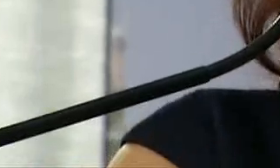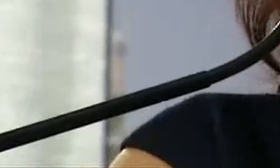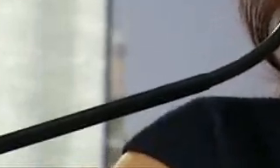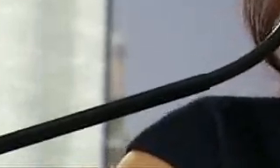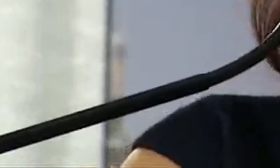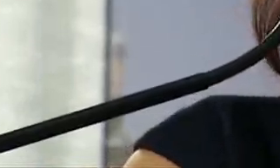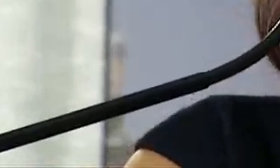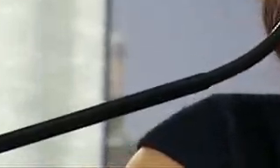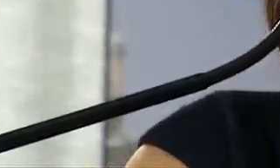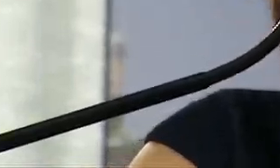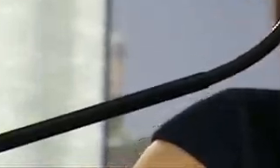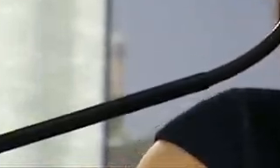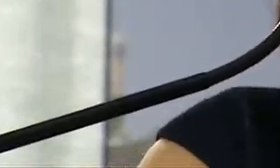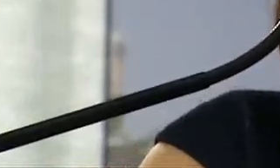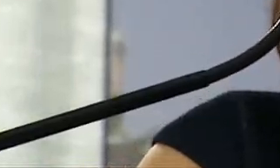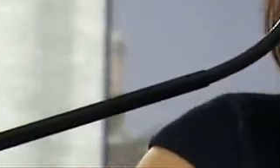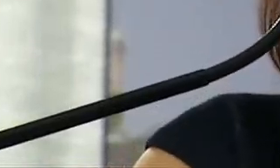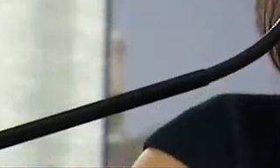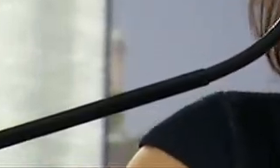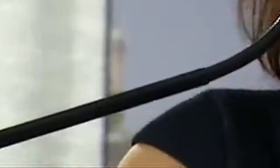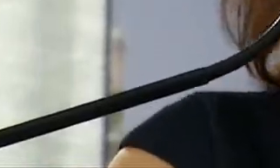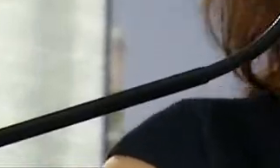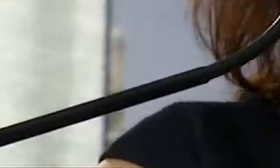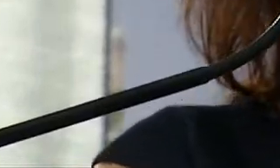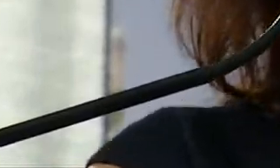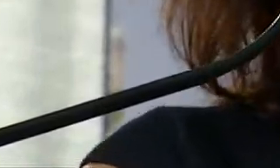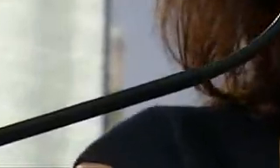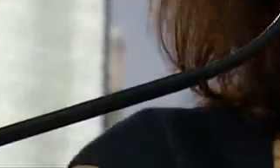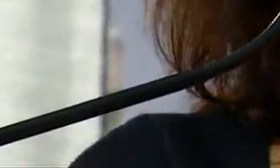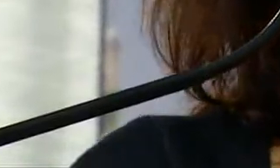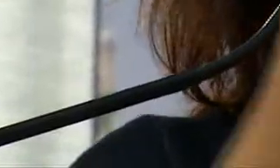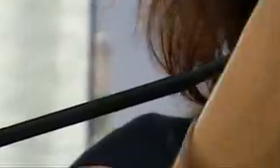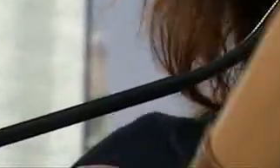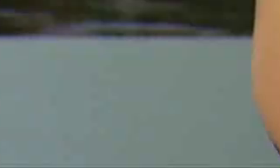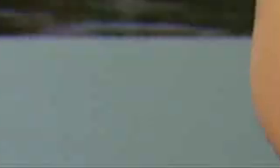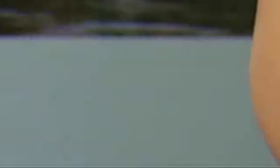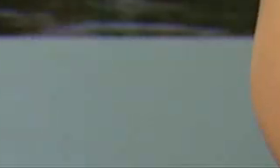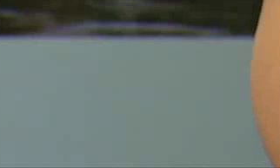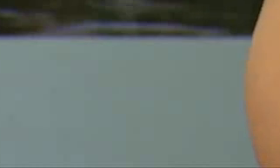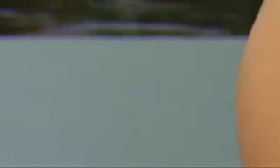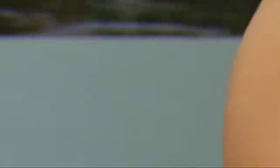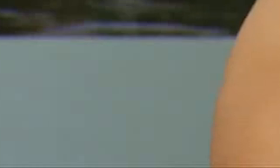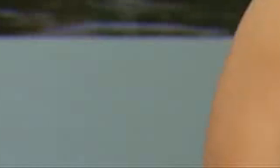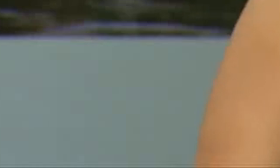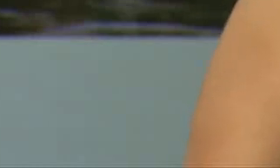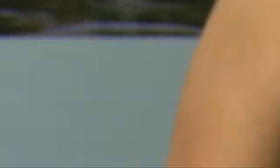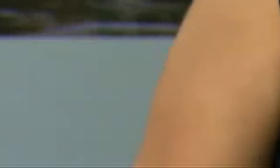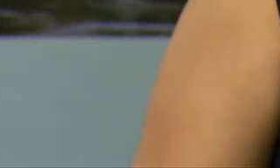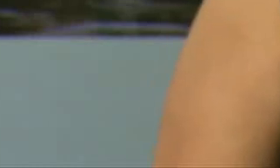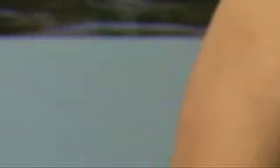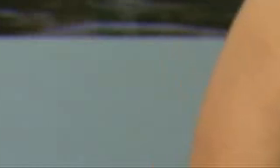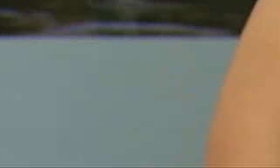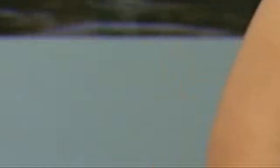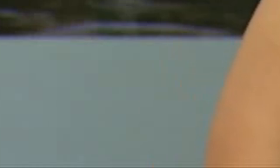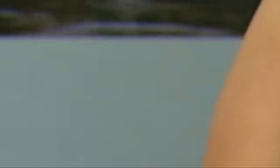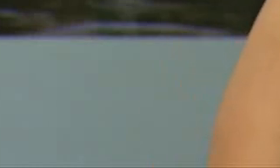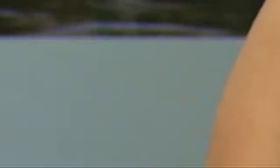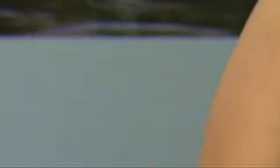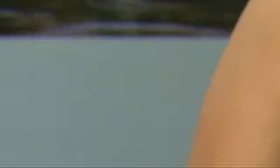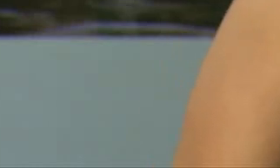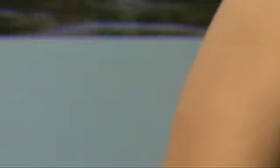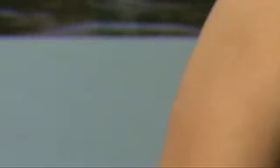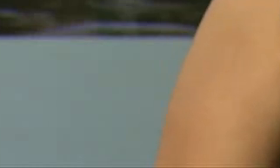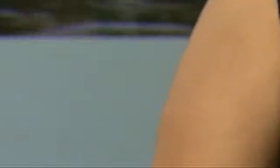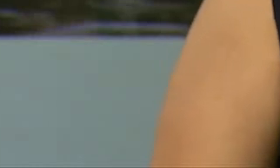vai salvar vidas. Aqui estão todos os equipamentos públicos existentes